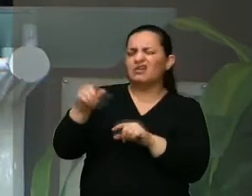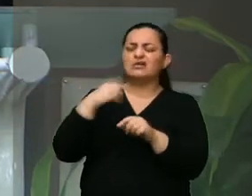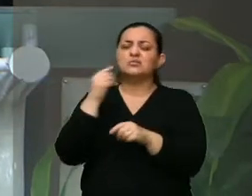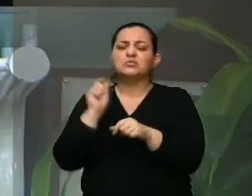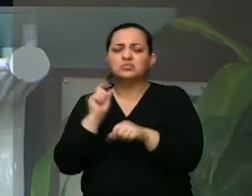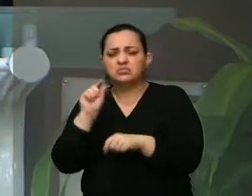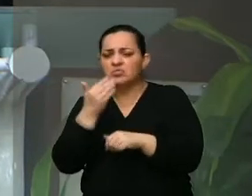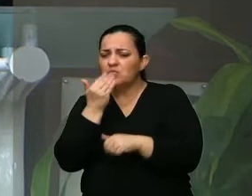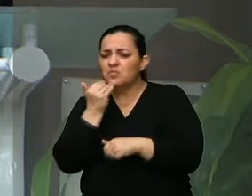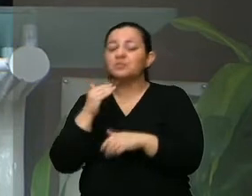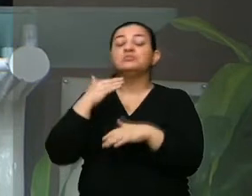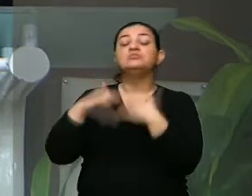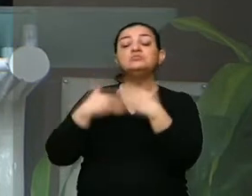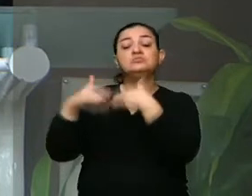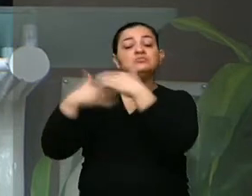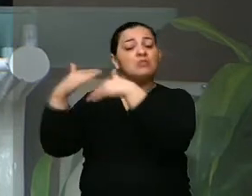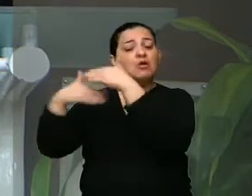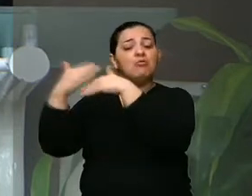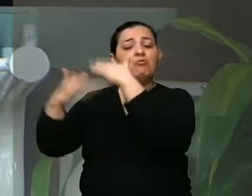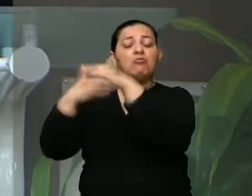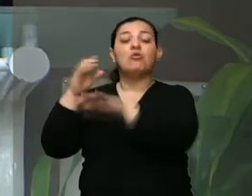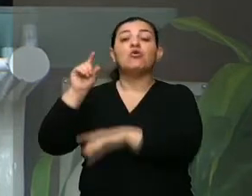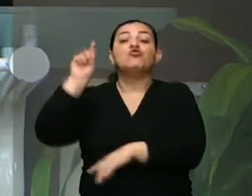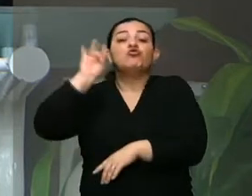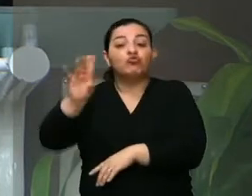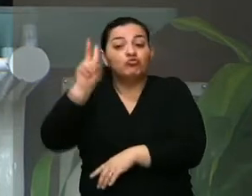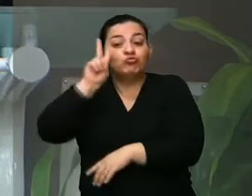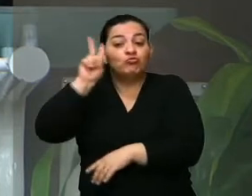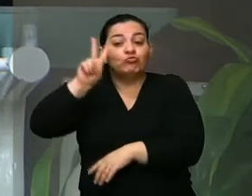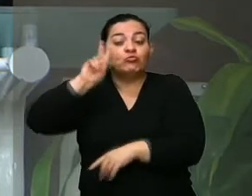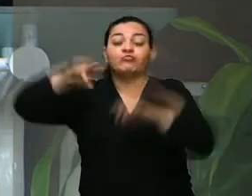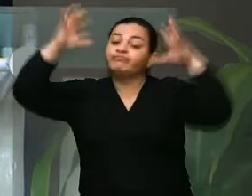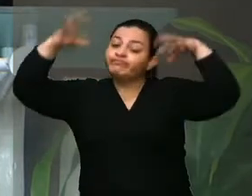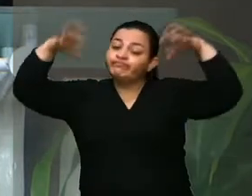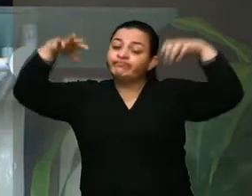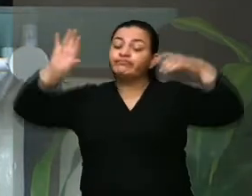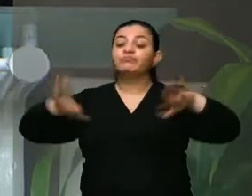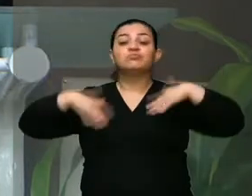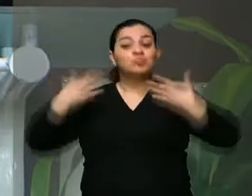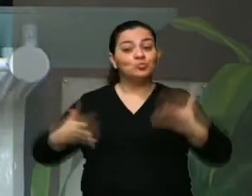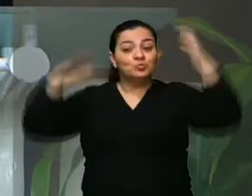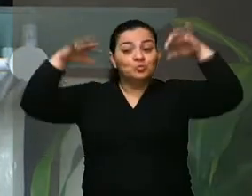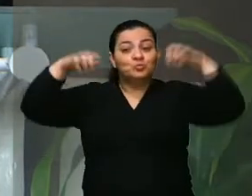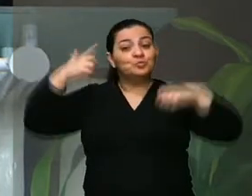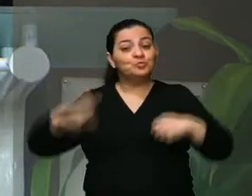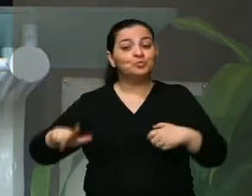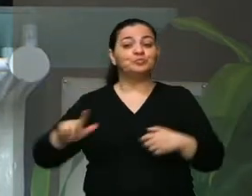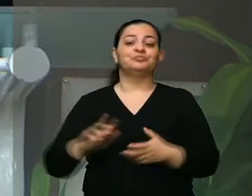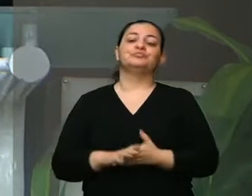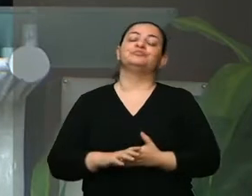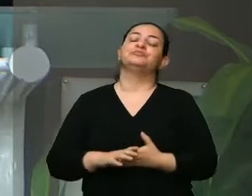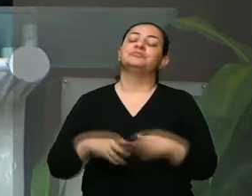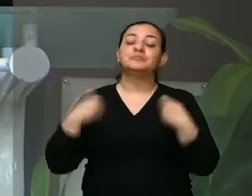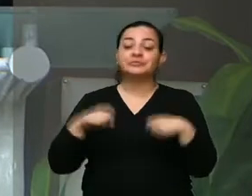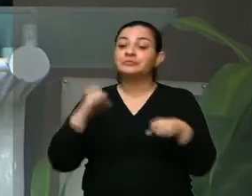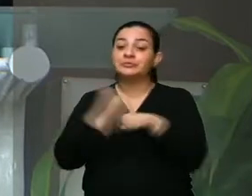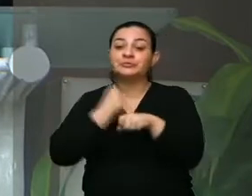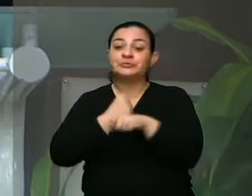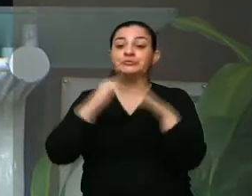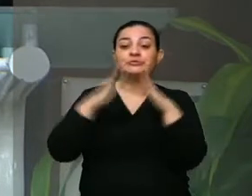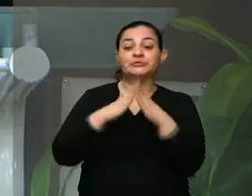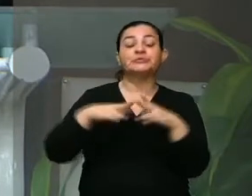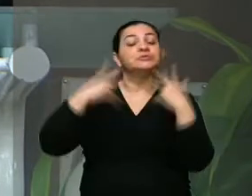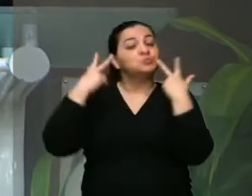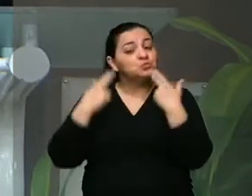aqui e passava só lembrava o que tinha que construir como chuva de novo e assim ao ser